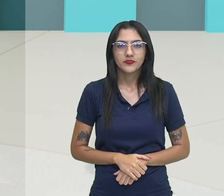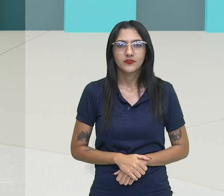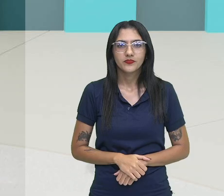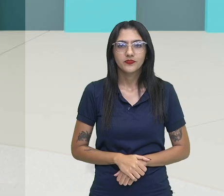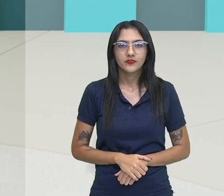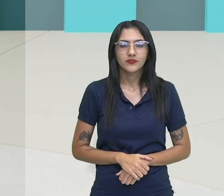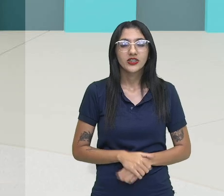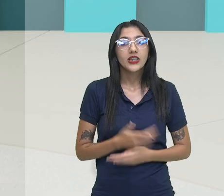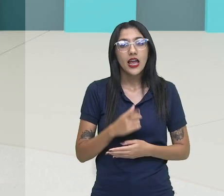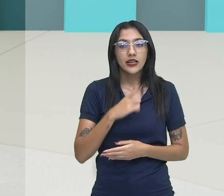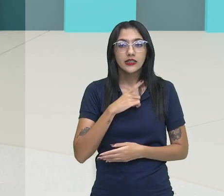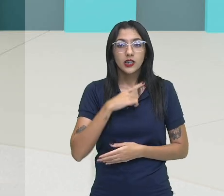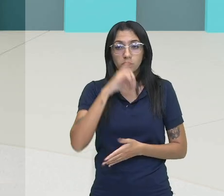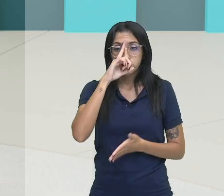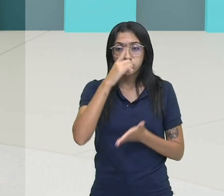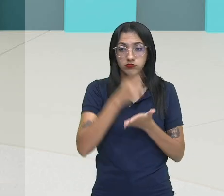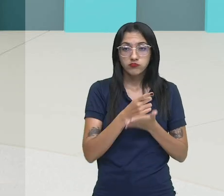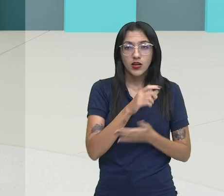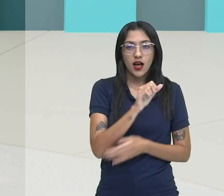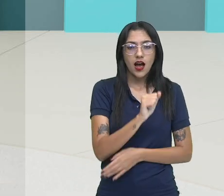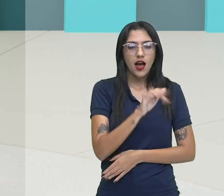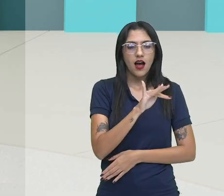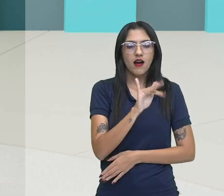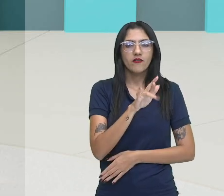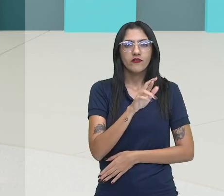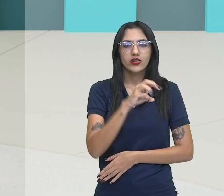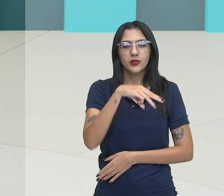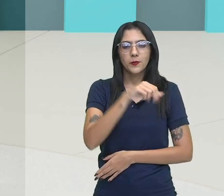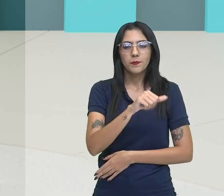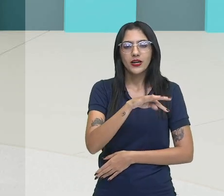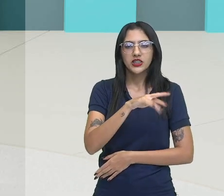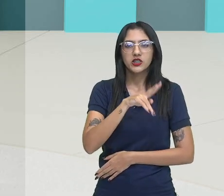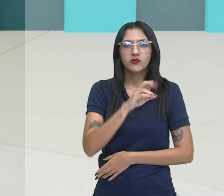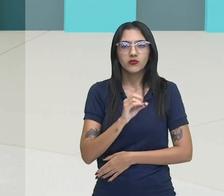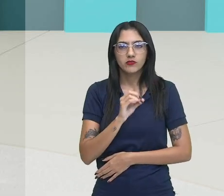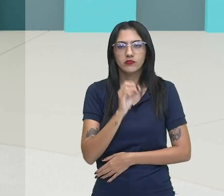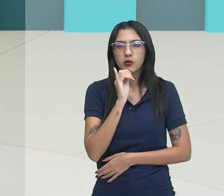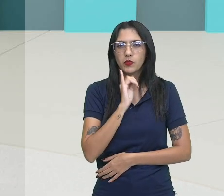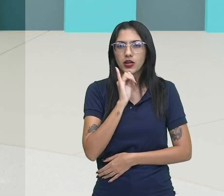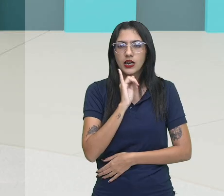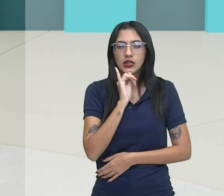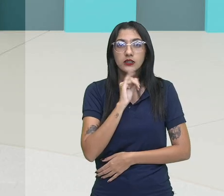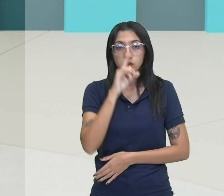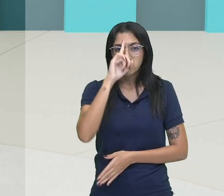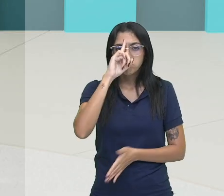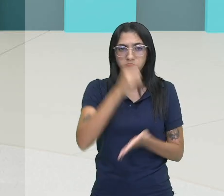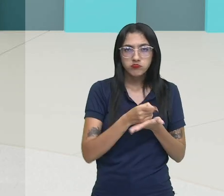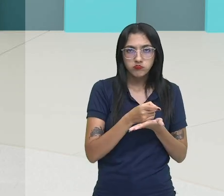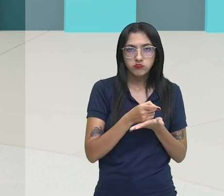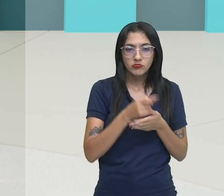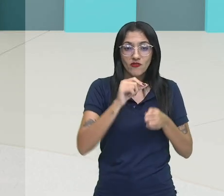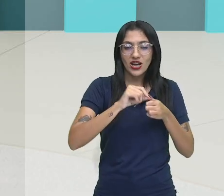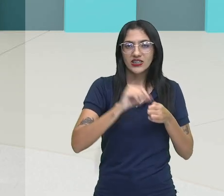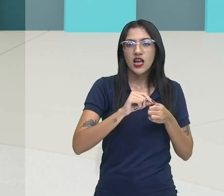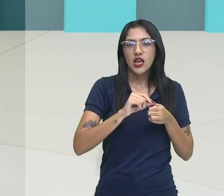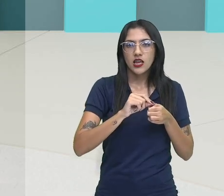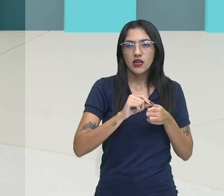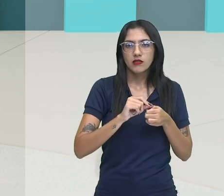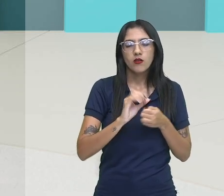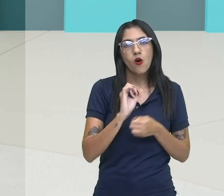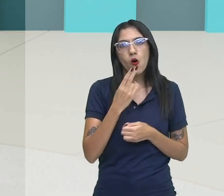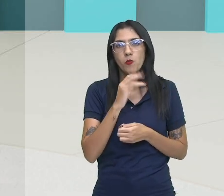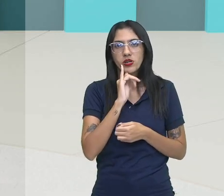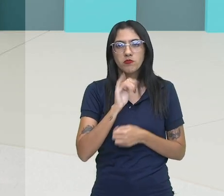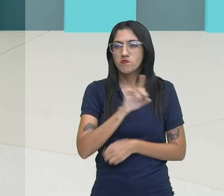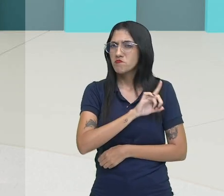imperativo afirmativo e o imperativo negativo. Faça, esse é o imperativo afirmativo.